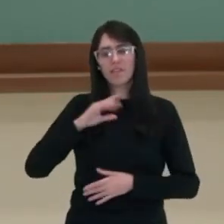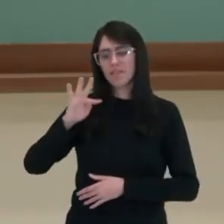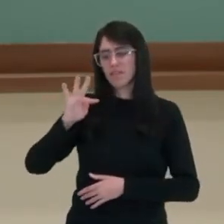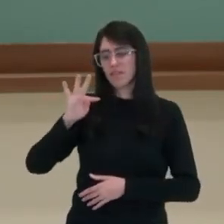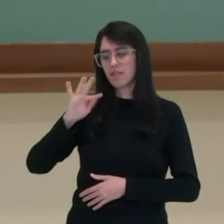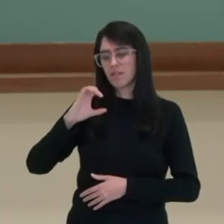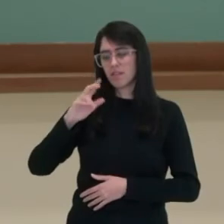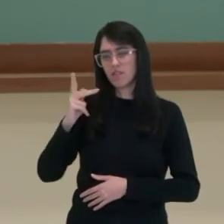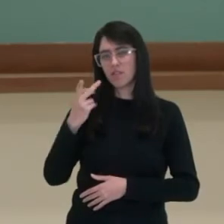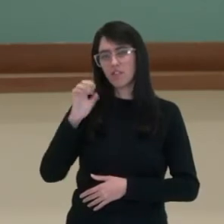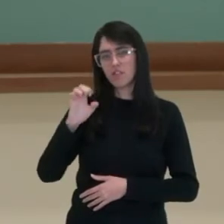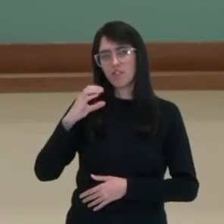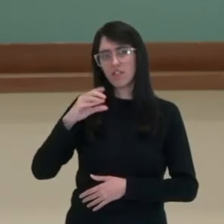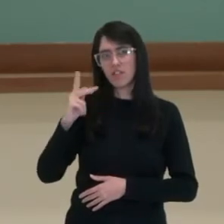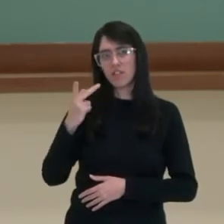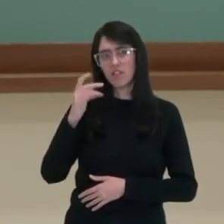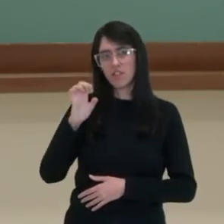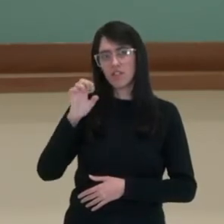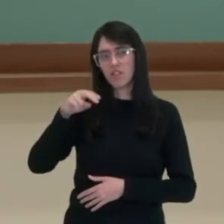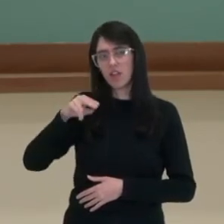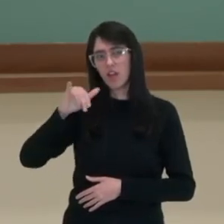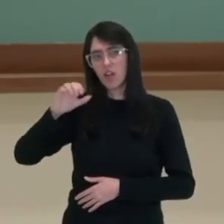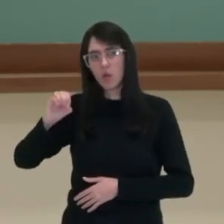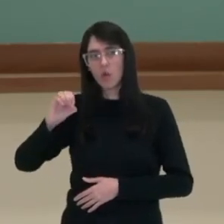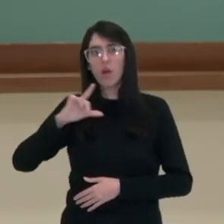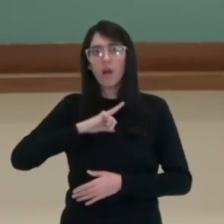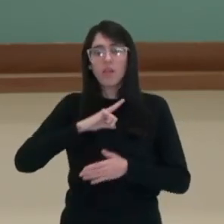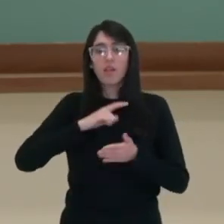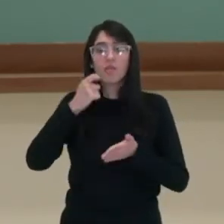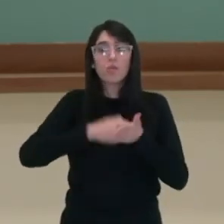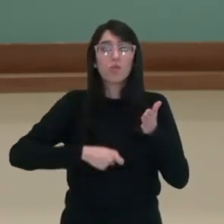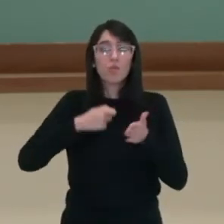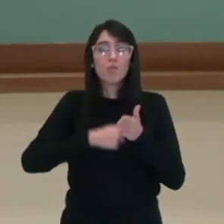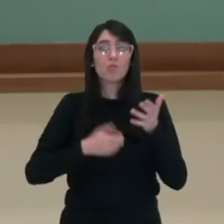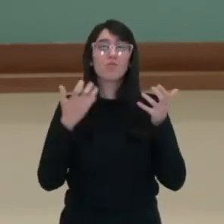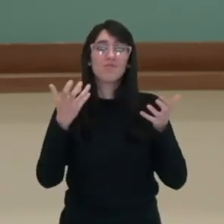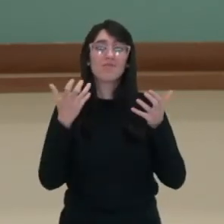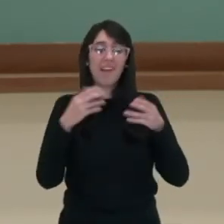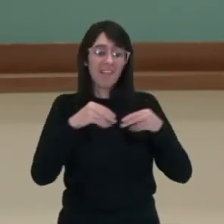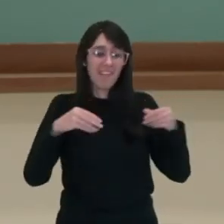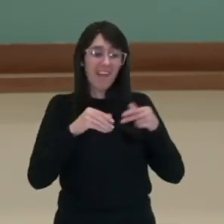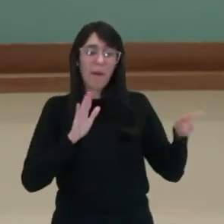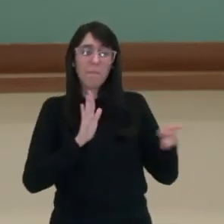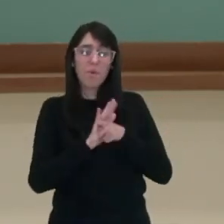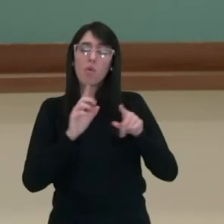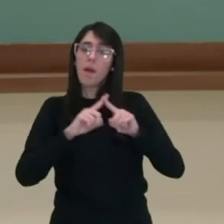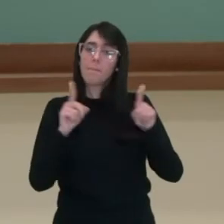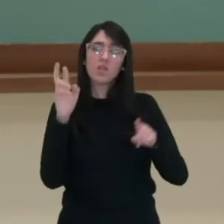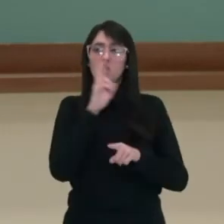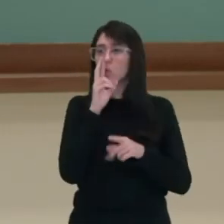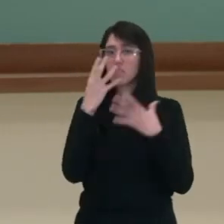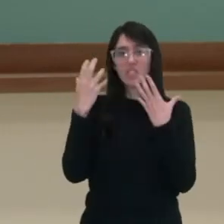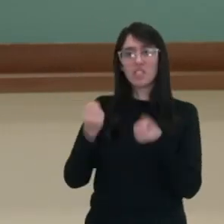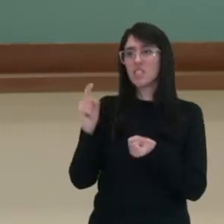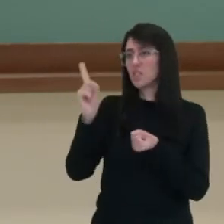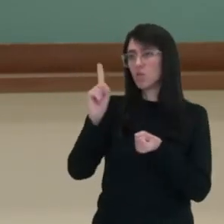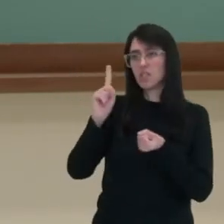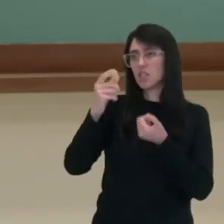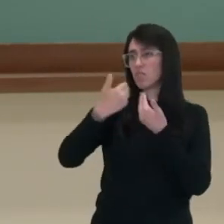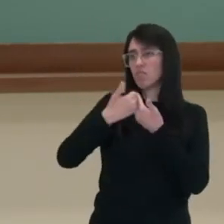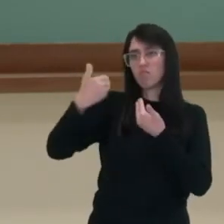que vêm buscando a conquista de um território para si. Porém, a Rússia acaba não concedendo esse direito a